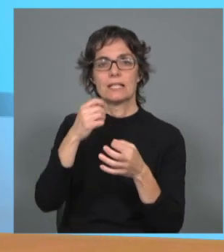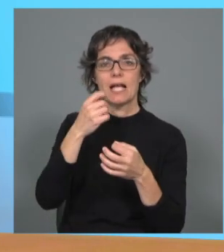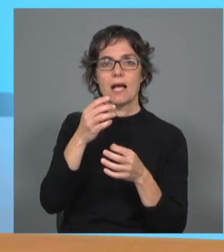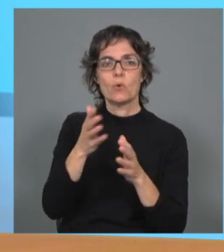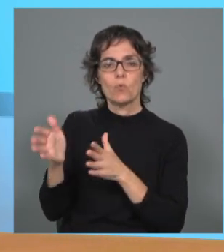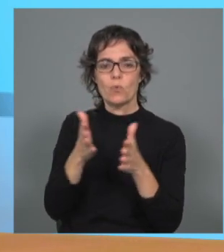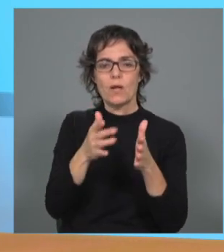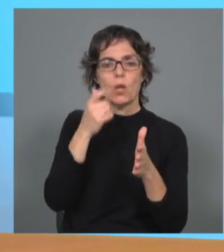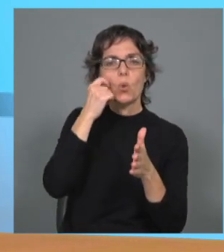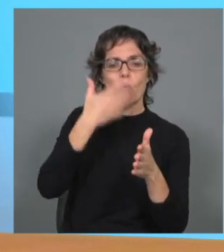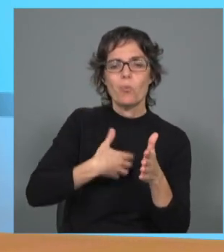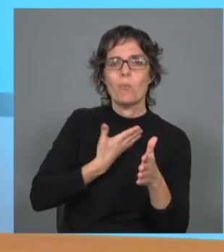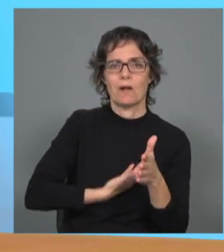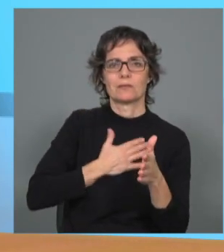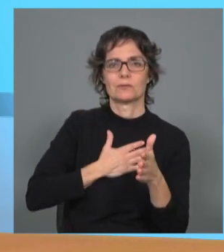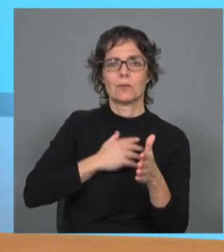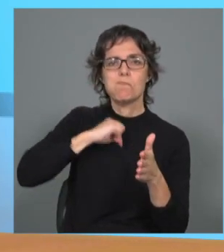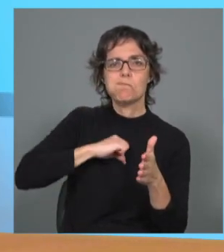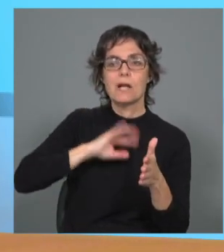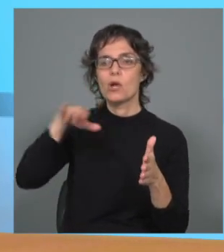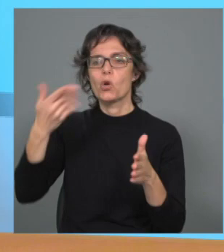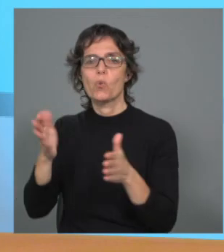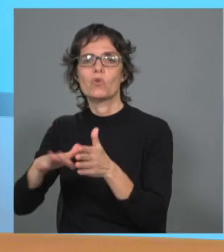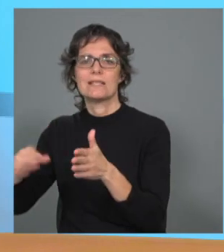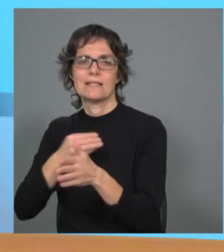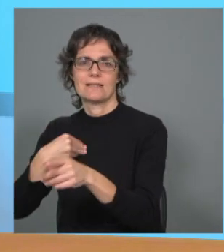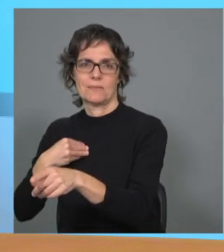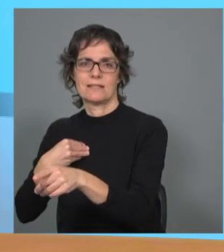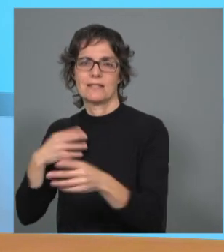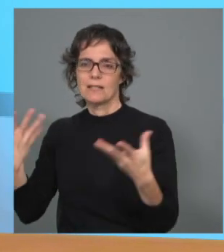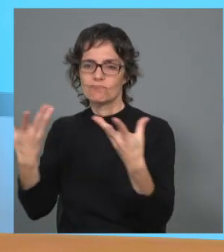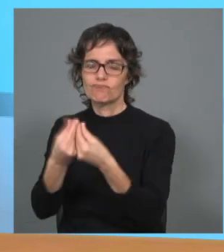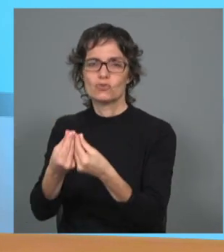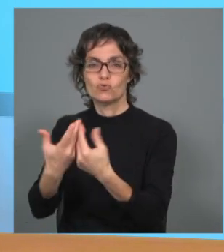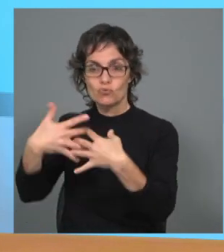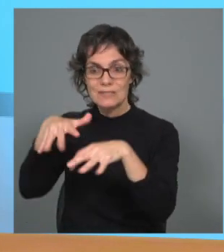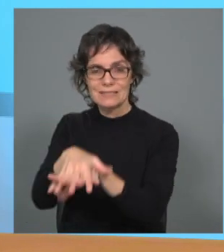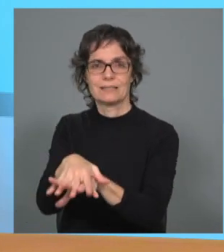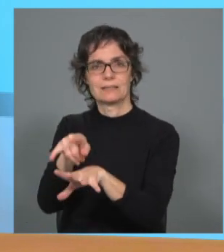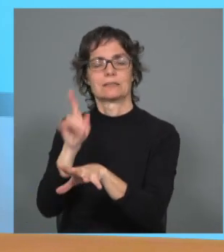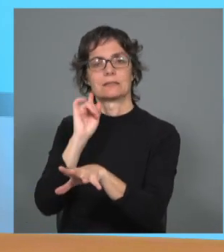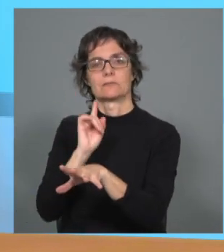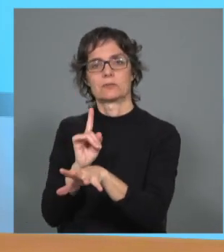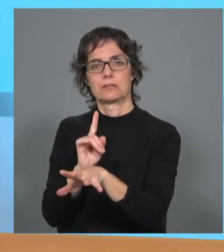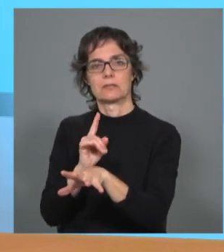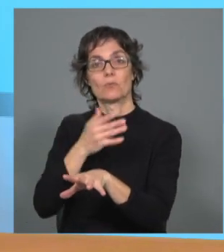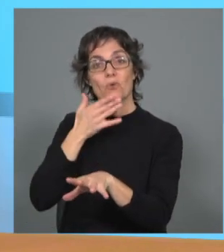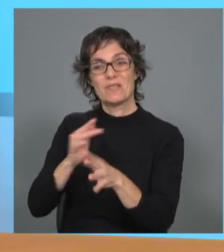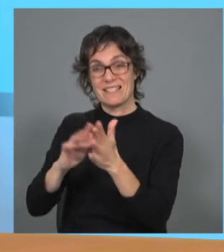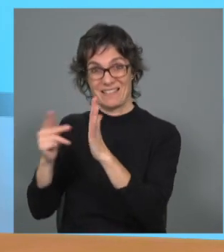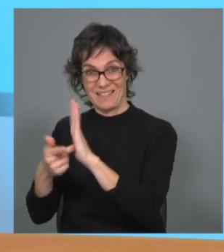aí temos dado passos largos na medicina. Existe uma grande competência técnica, mas fruto, muitas vezes, do